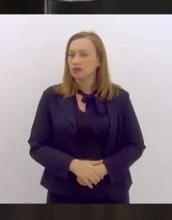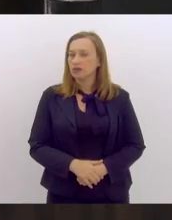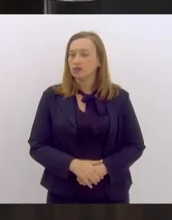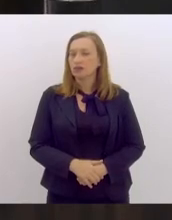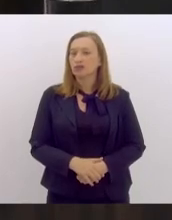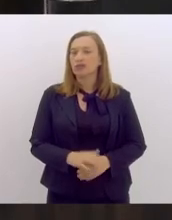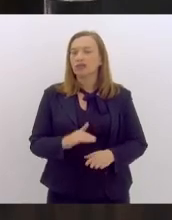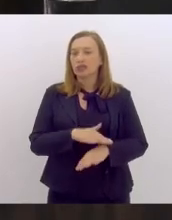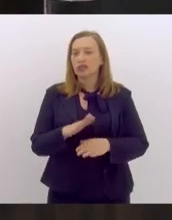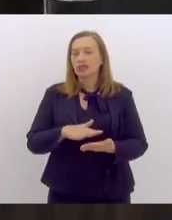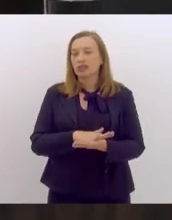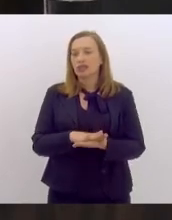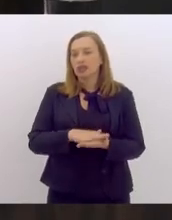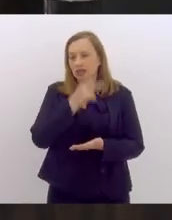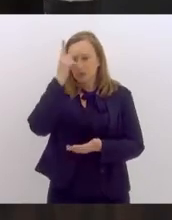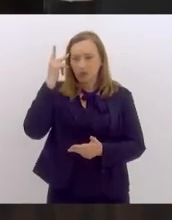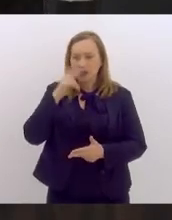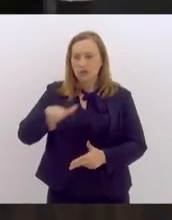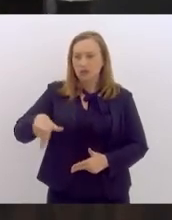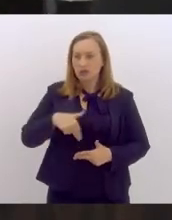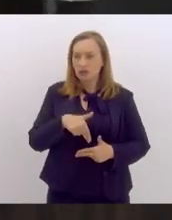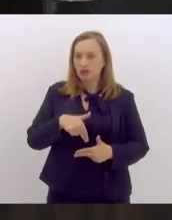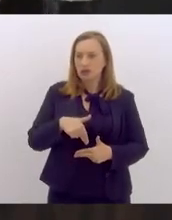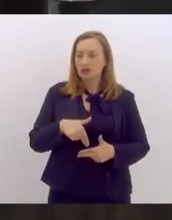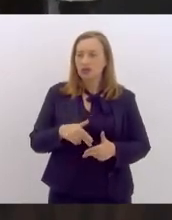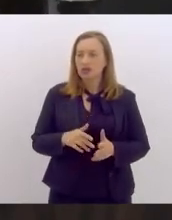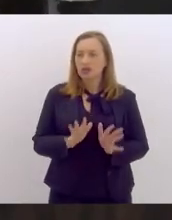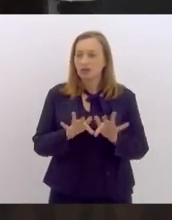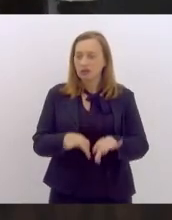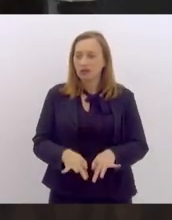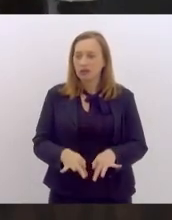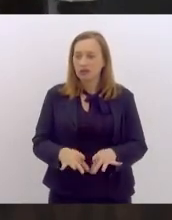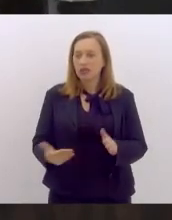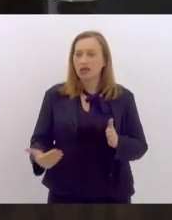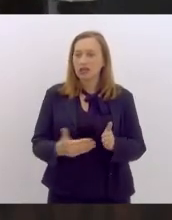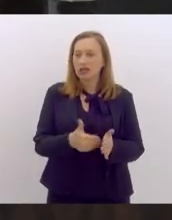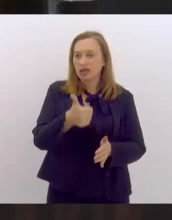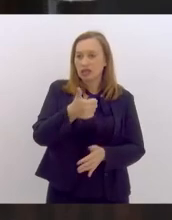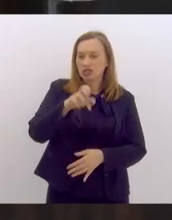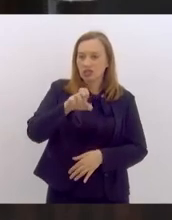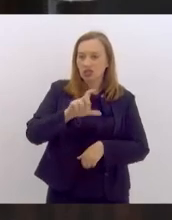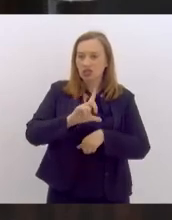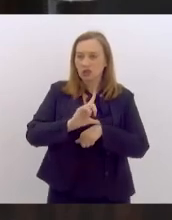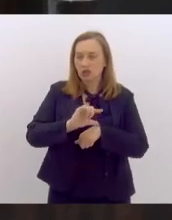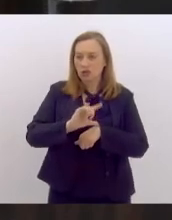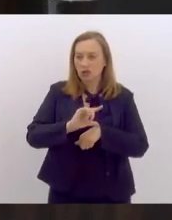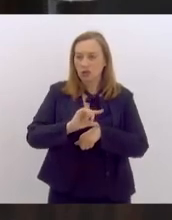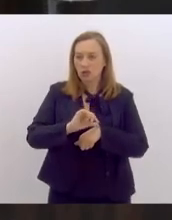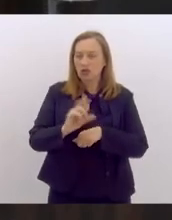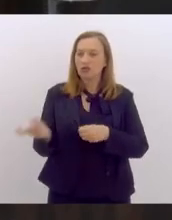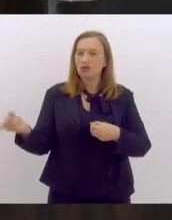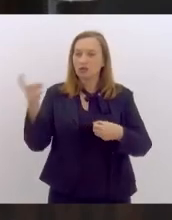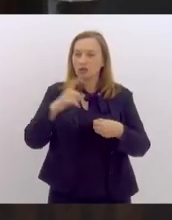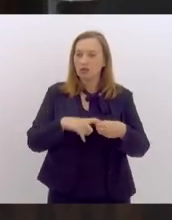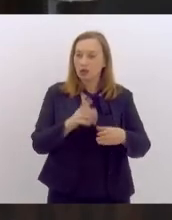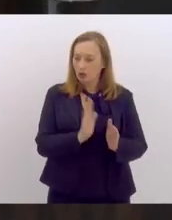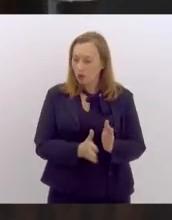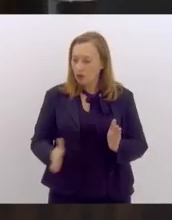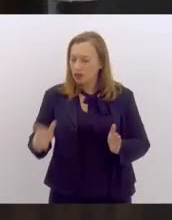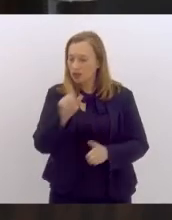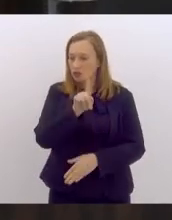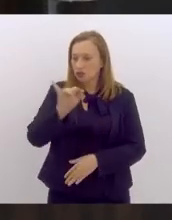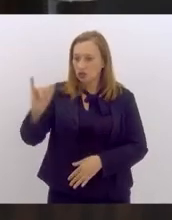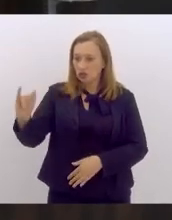inscritos a presidência suspende os trabalhos desta sessão até às 15horas quando o retornaremos